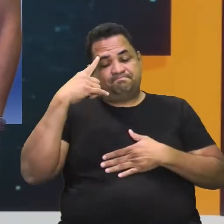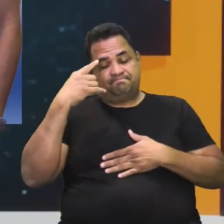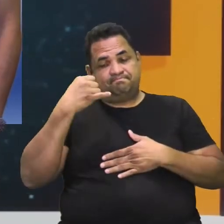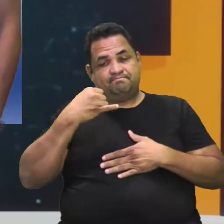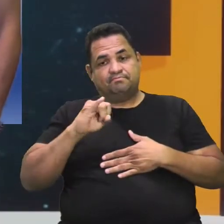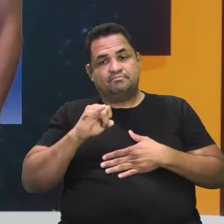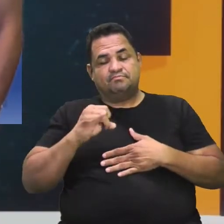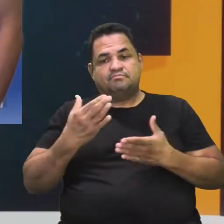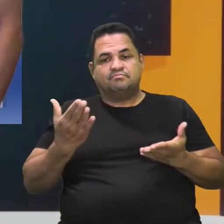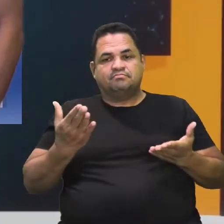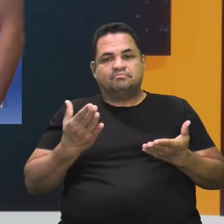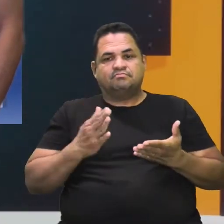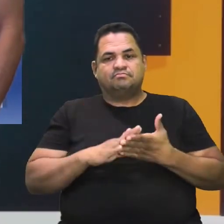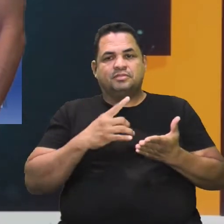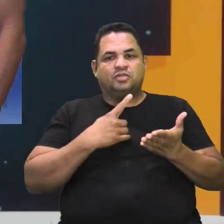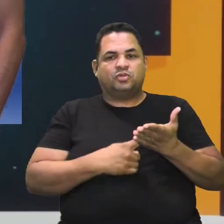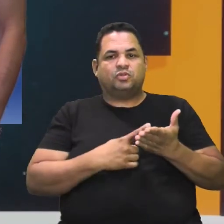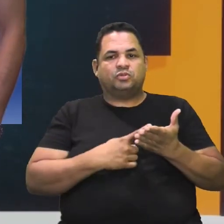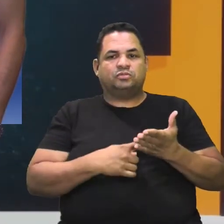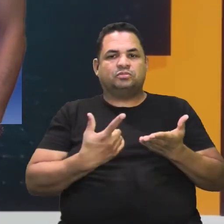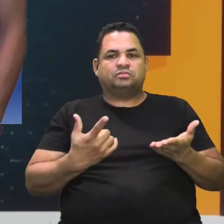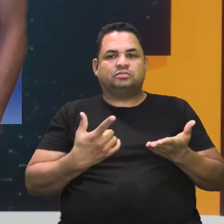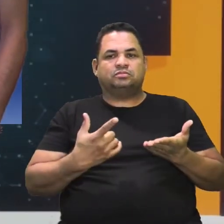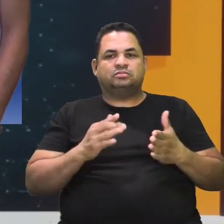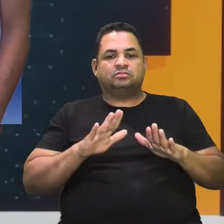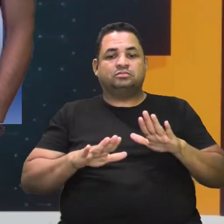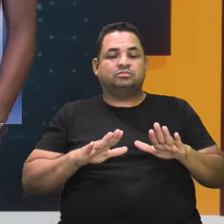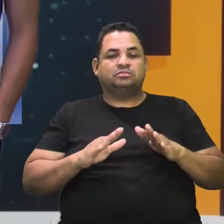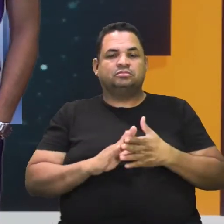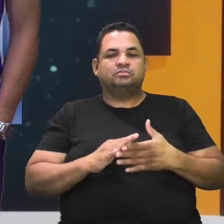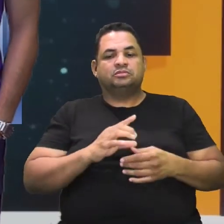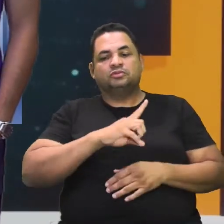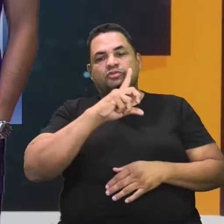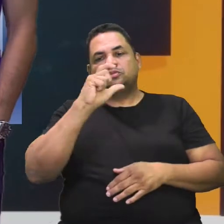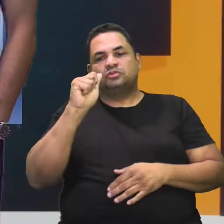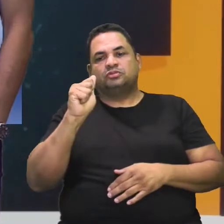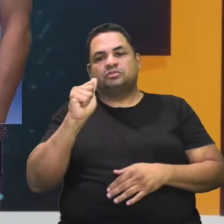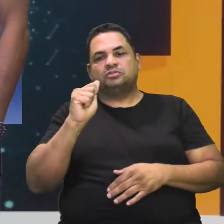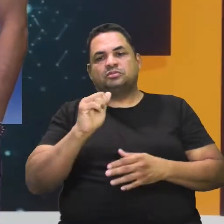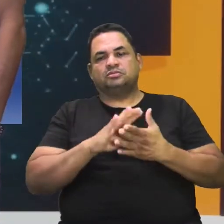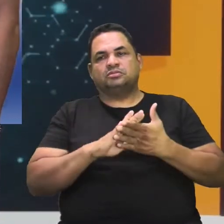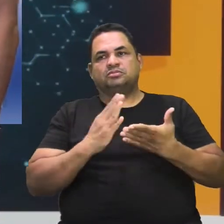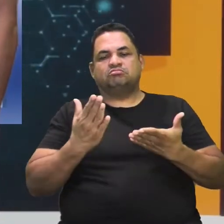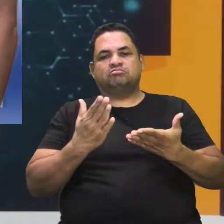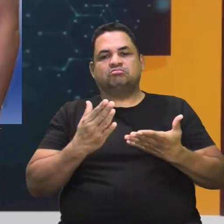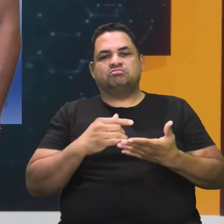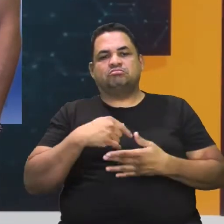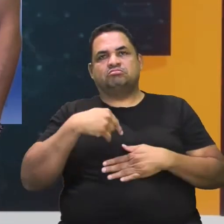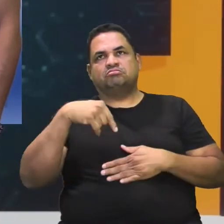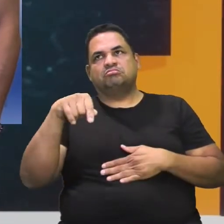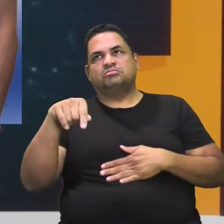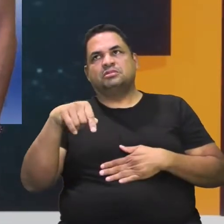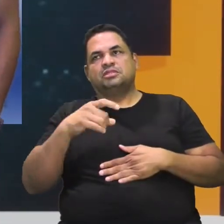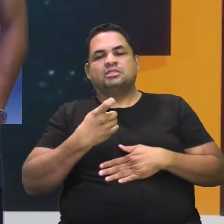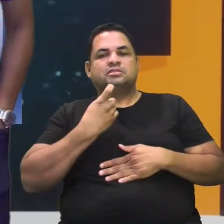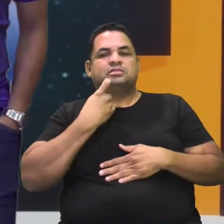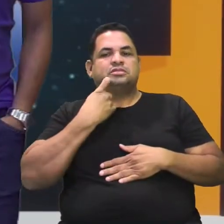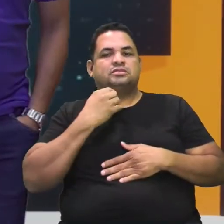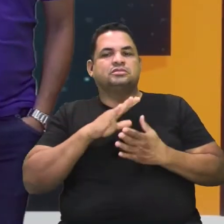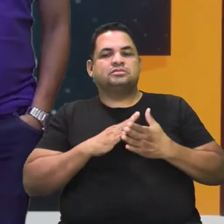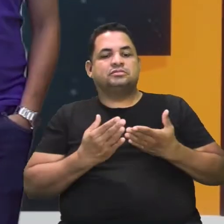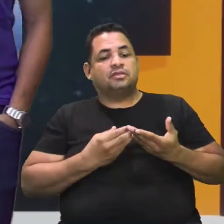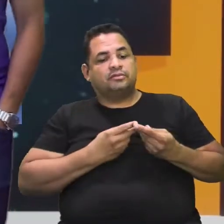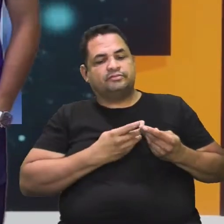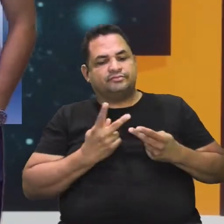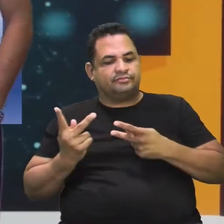nisso. Se por uma acaso a gente combinar, dependendo da data, eu saio daqui, né, na sexta-feira cedo. Passa na escola? Vou na